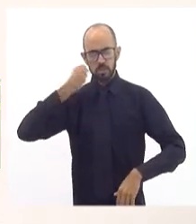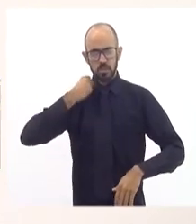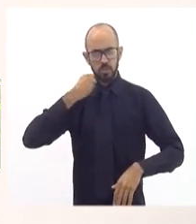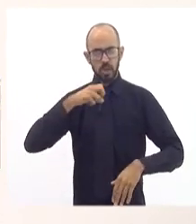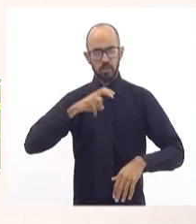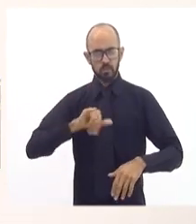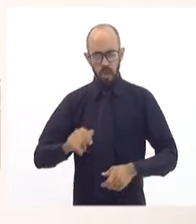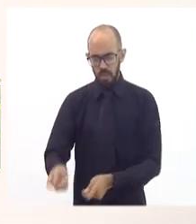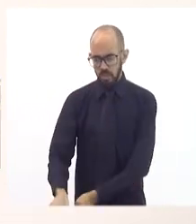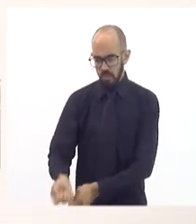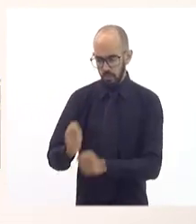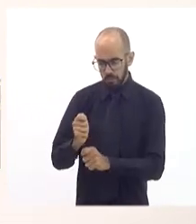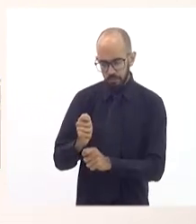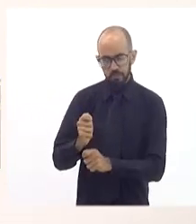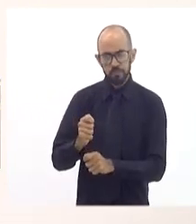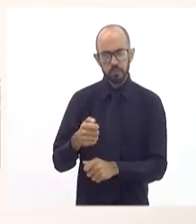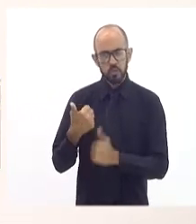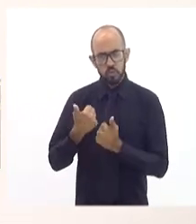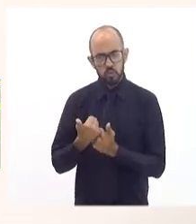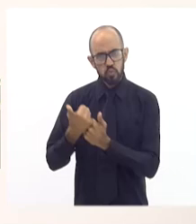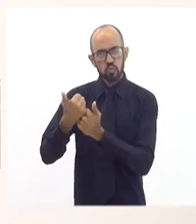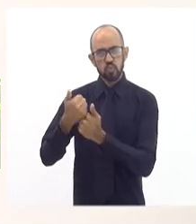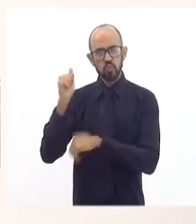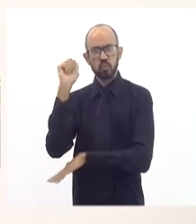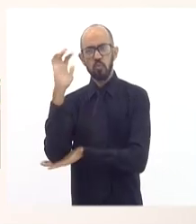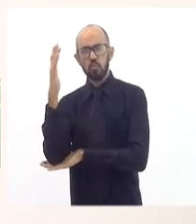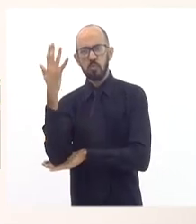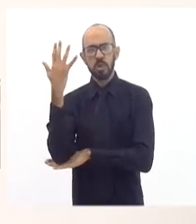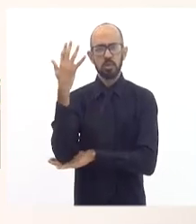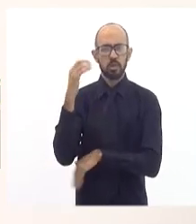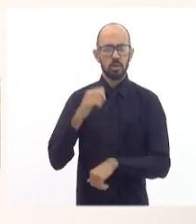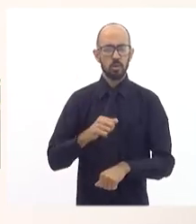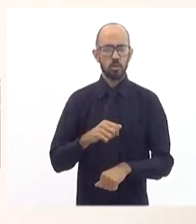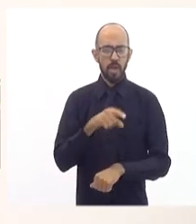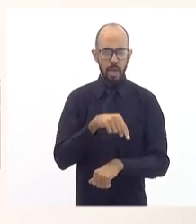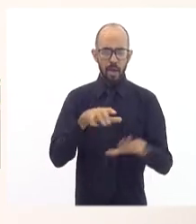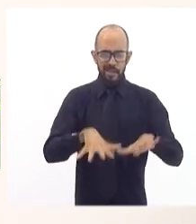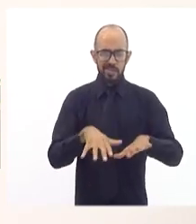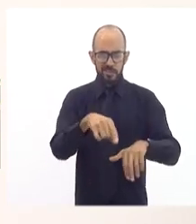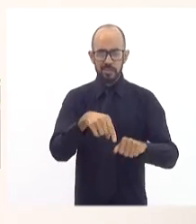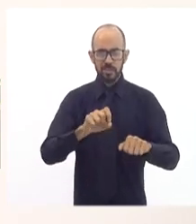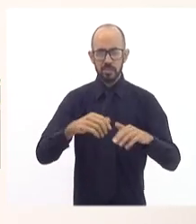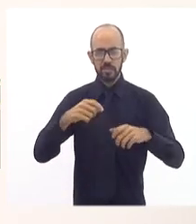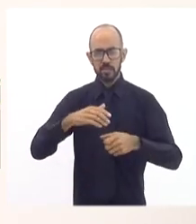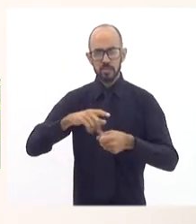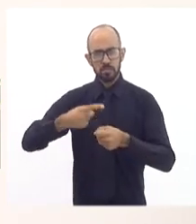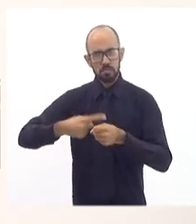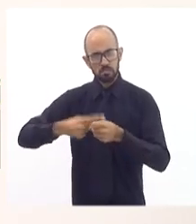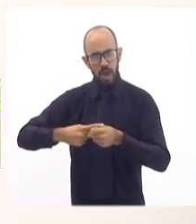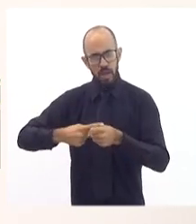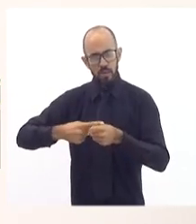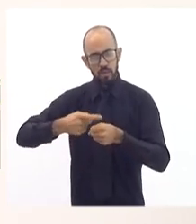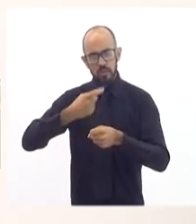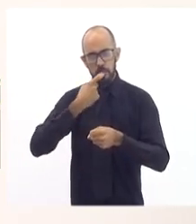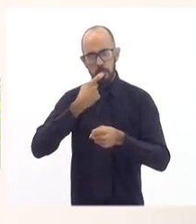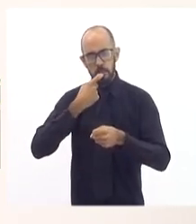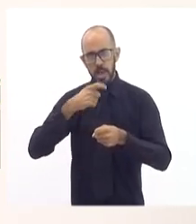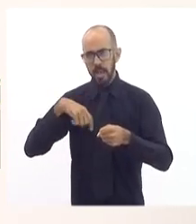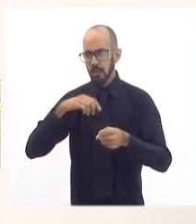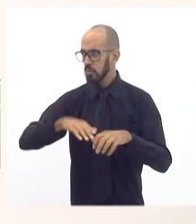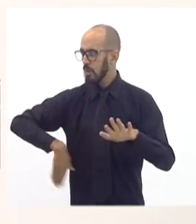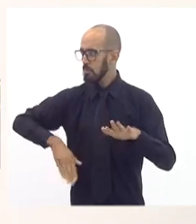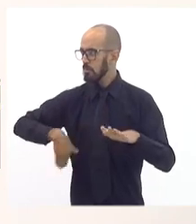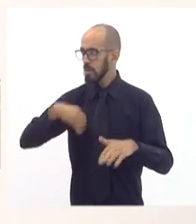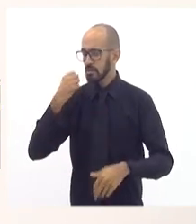pescado que vai trazer sustentabilidade é isso que a Baía de Sepetiba é esse que os bairros que margeiam a